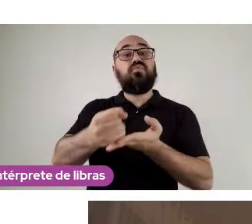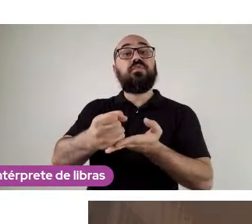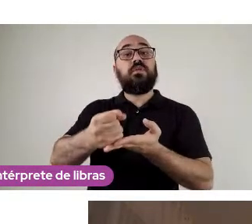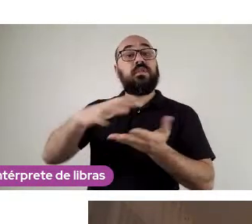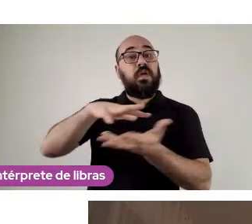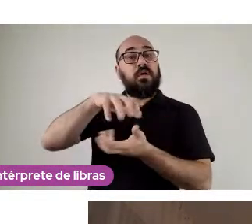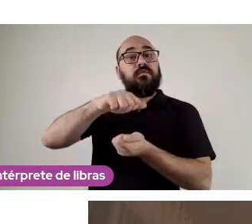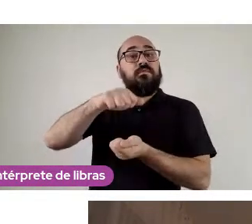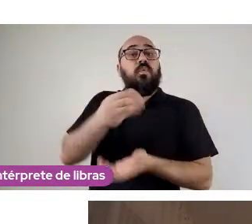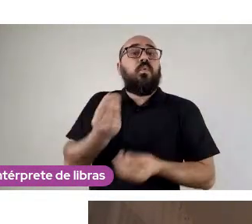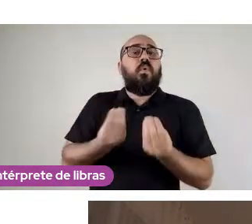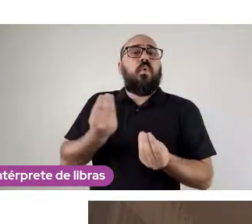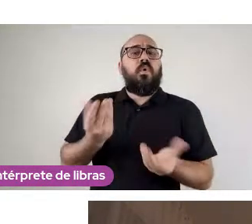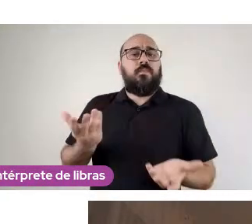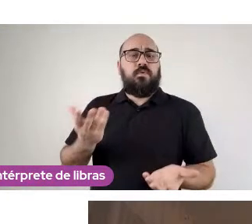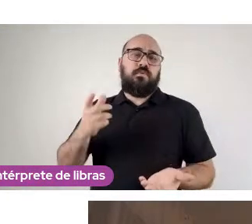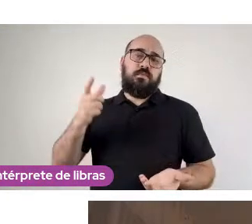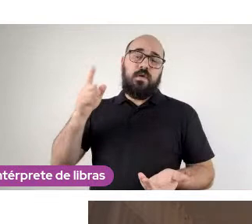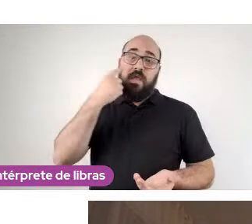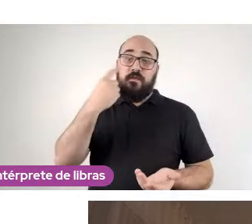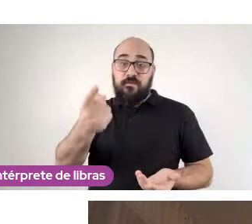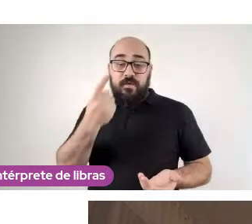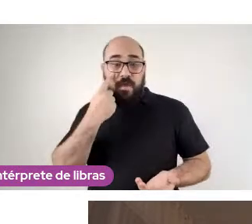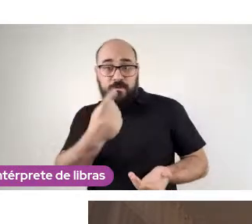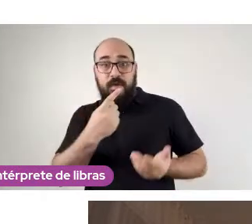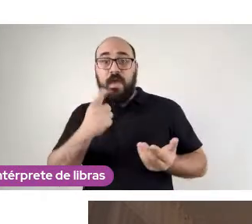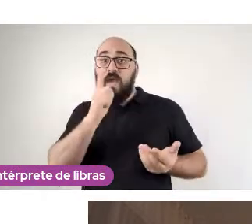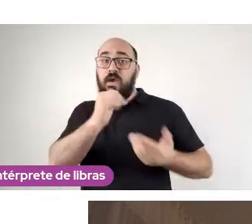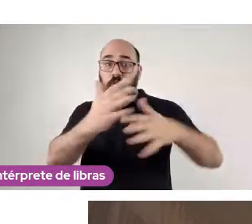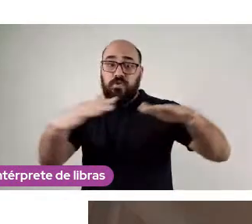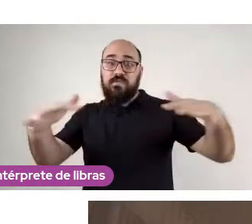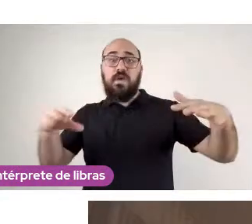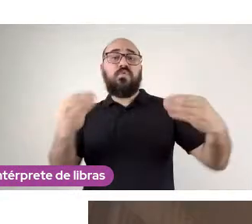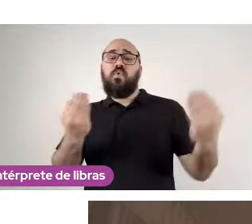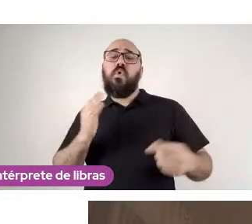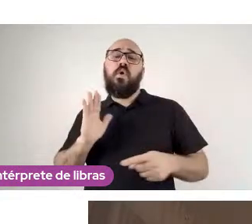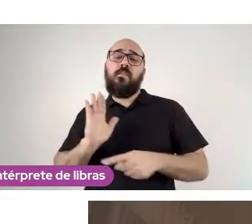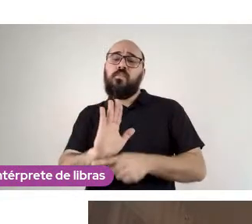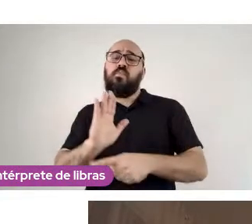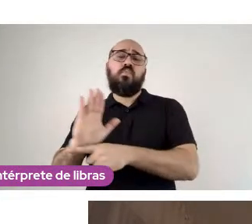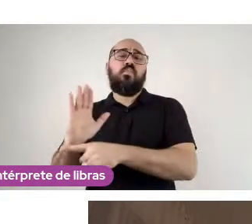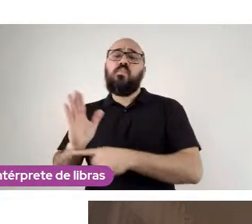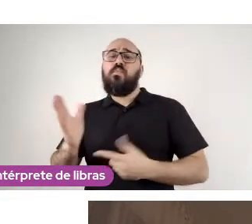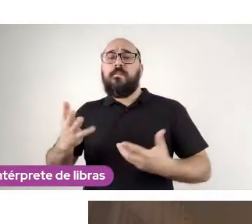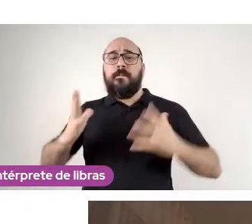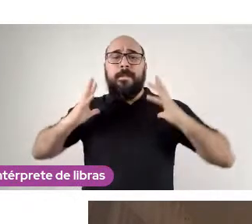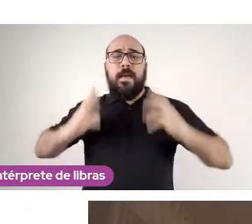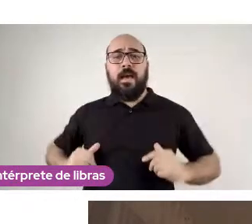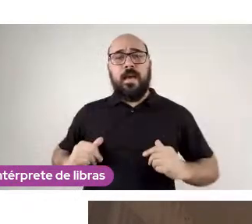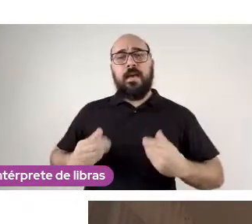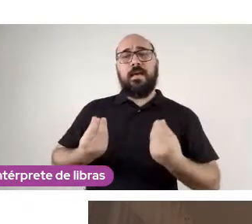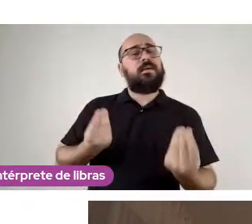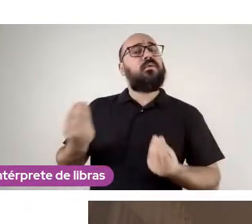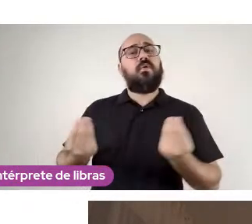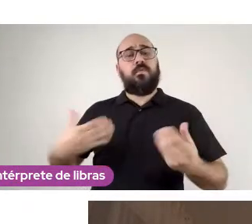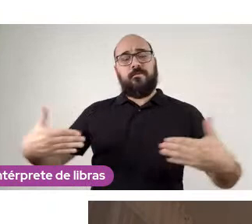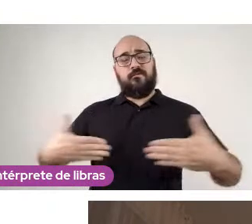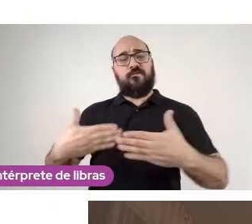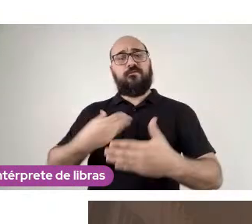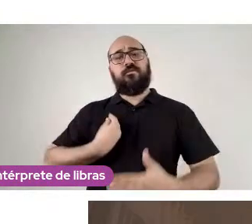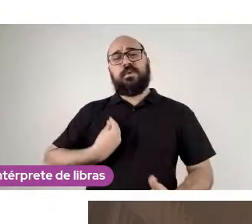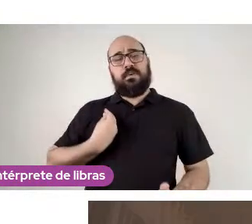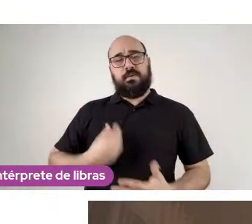esse oceano, né, caminhando para esse oceano sustentável. Eu espero que vocês, neste momento, já estejam me vendo, não,